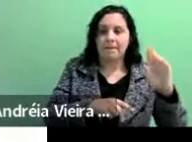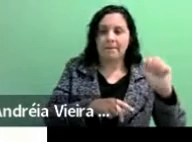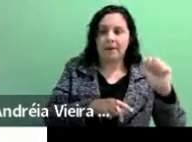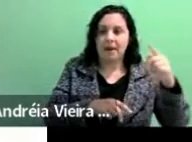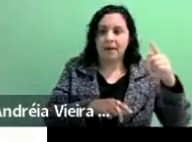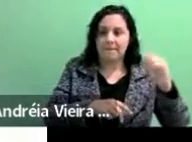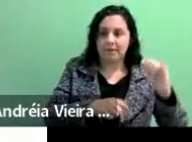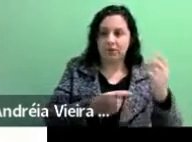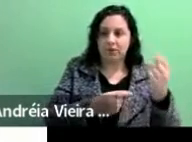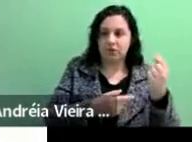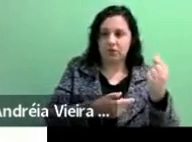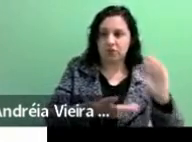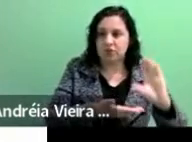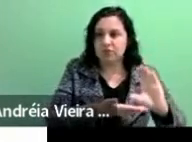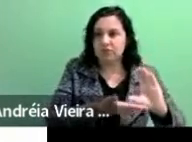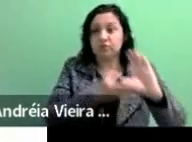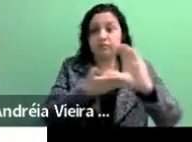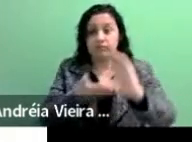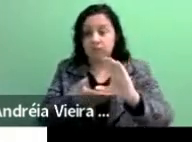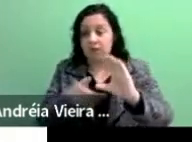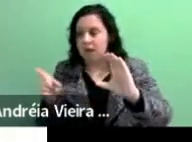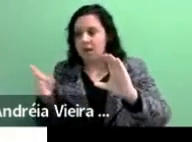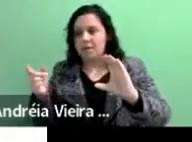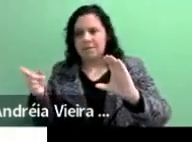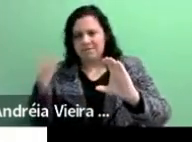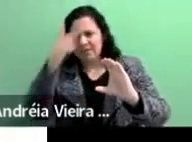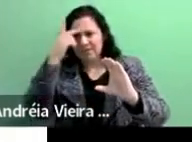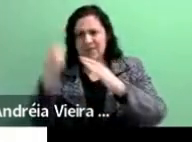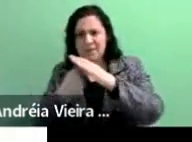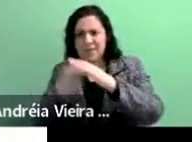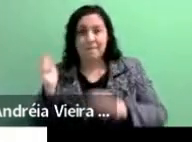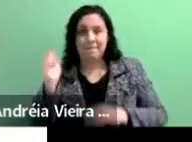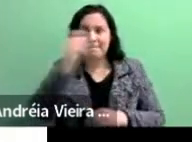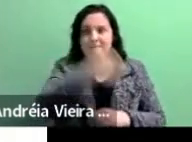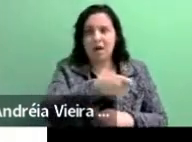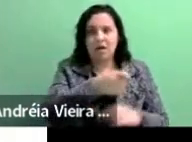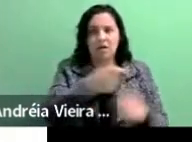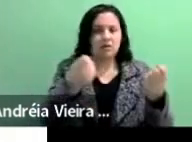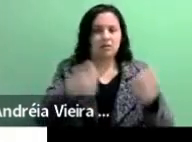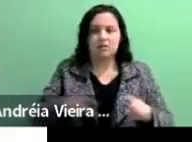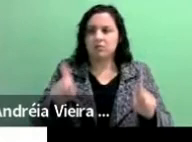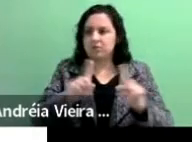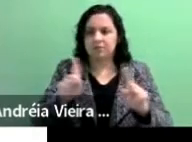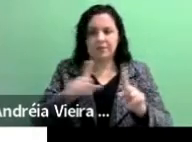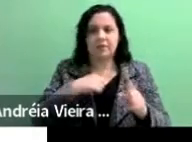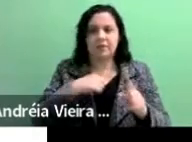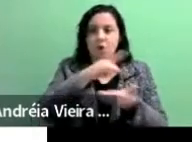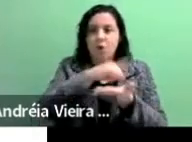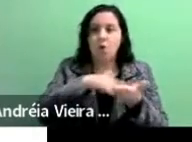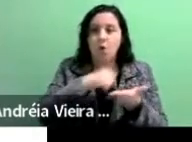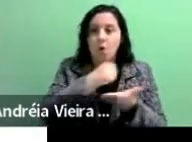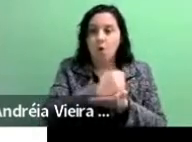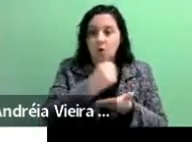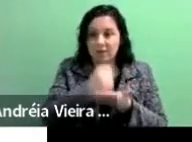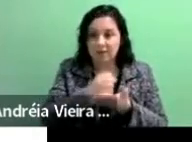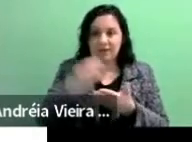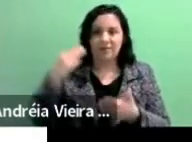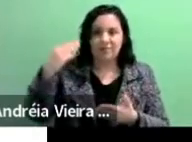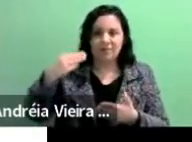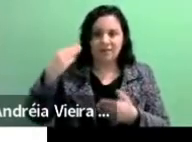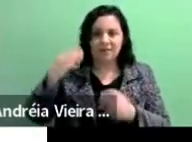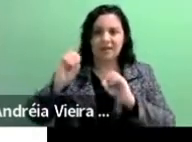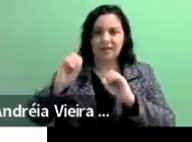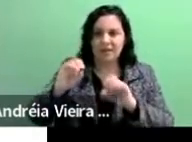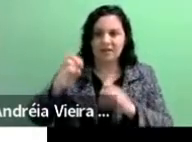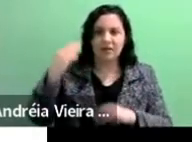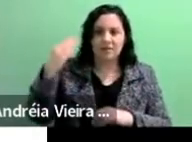nosso contrato de gestão. A Embrapi ela tem um contrato de gestão com o Ministério de Ciência e Tecnologia, Ministério da Educação, Ministério da Economia e